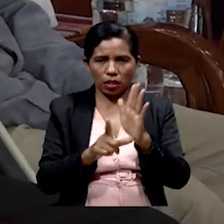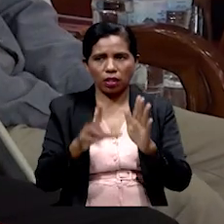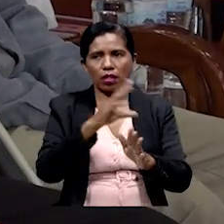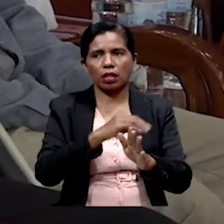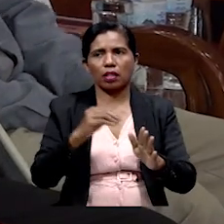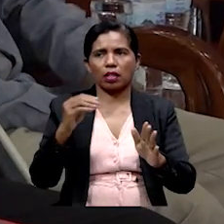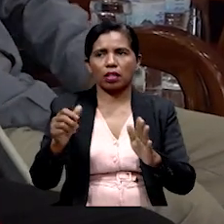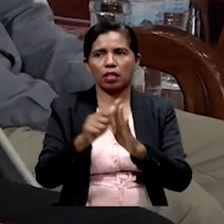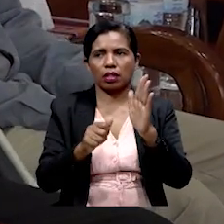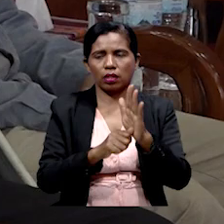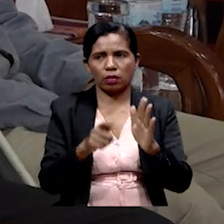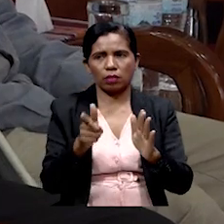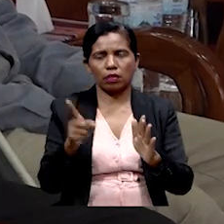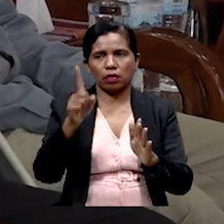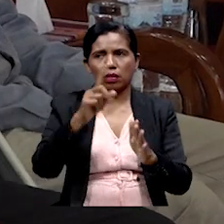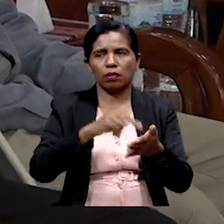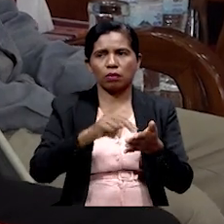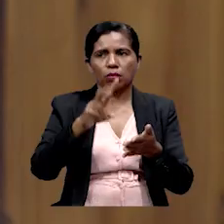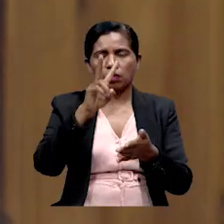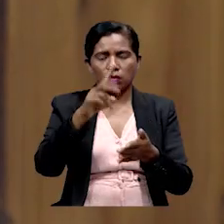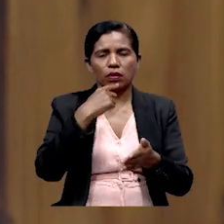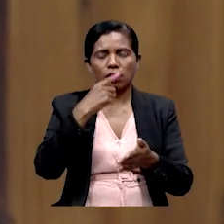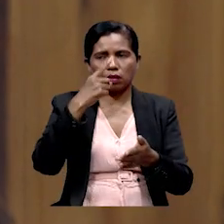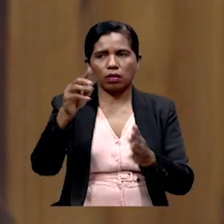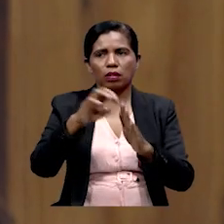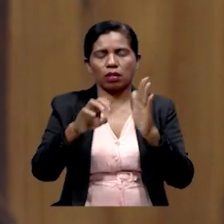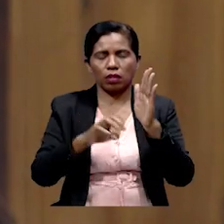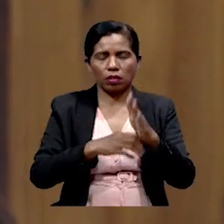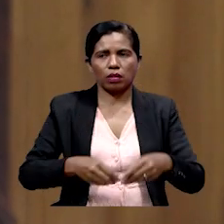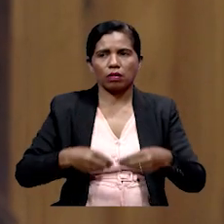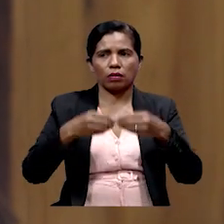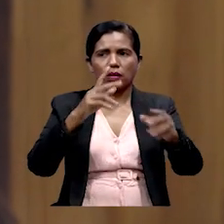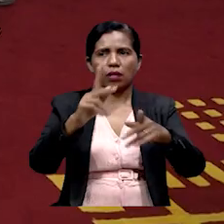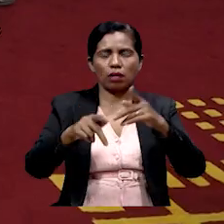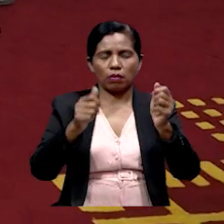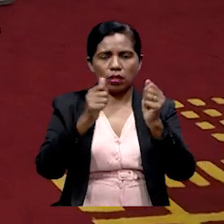nunemos artigo ranur resingida numero rua hateten estado fo protesan basida daun